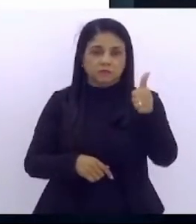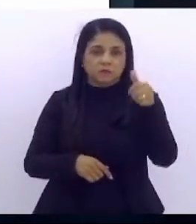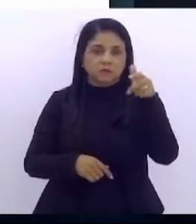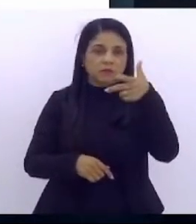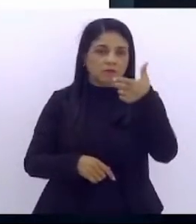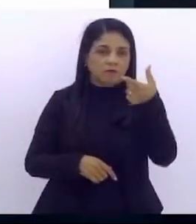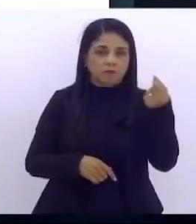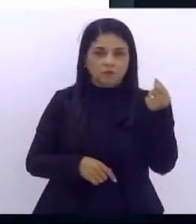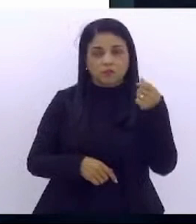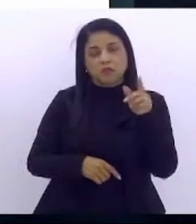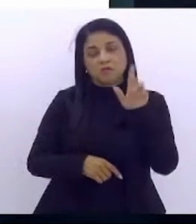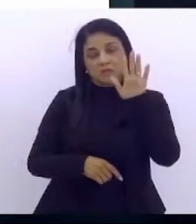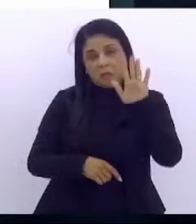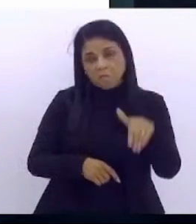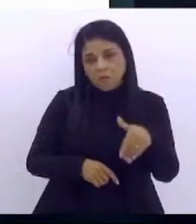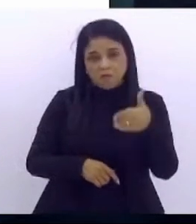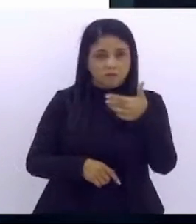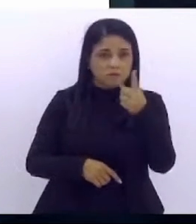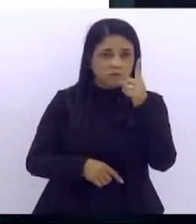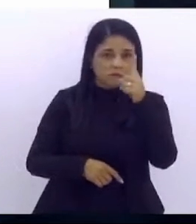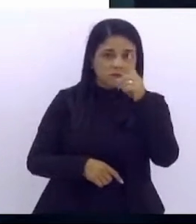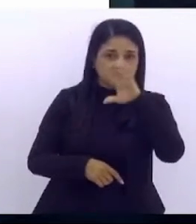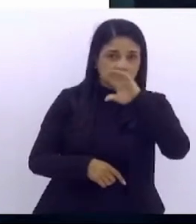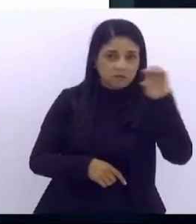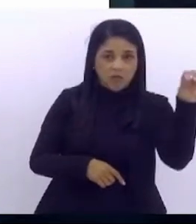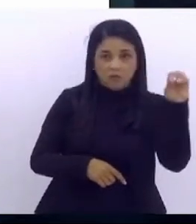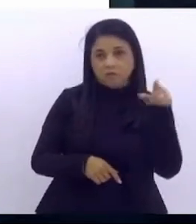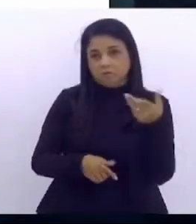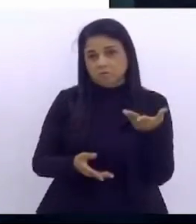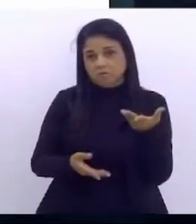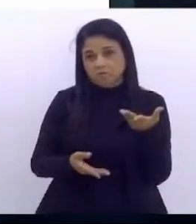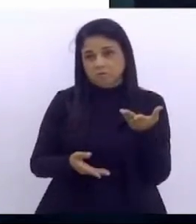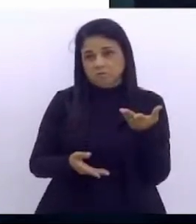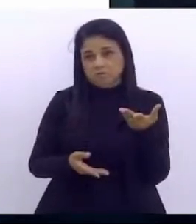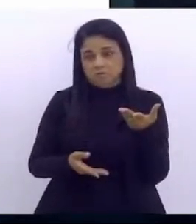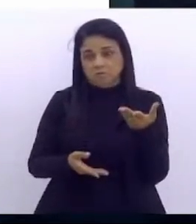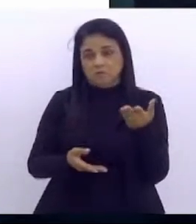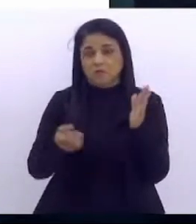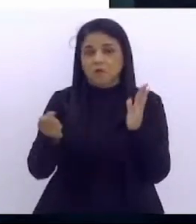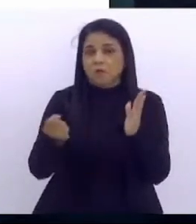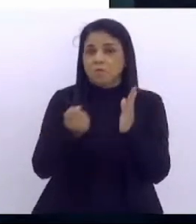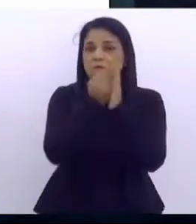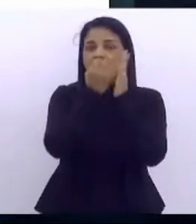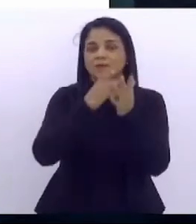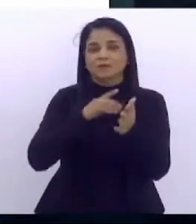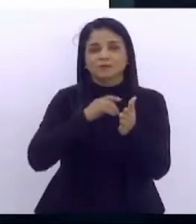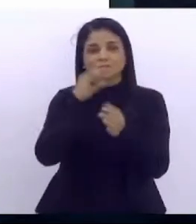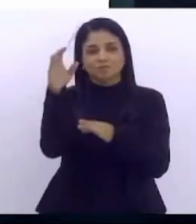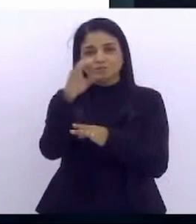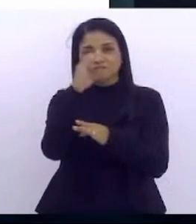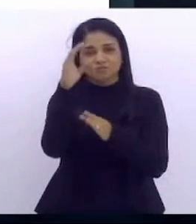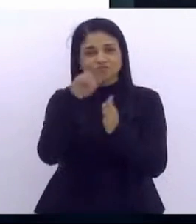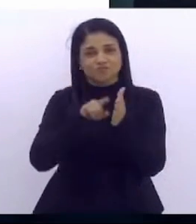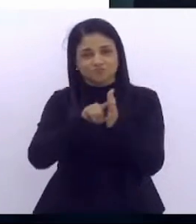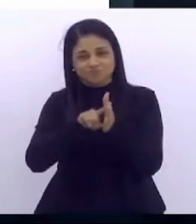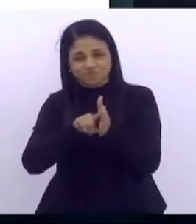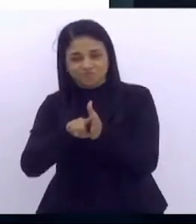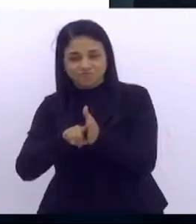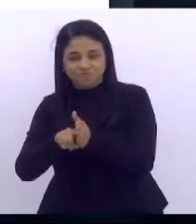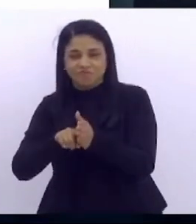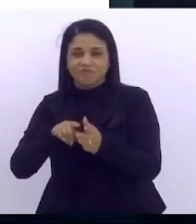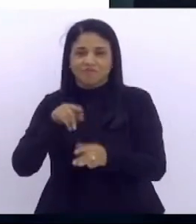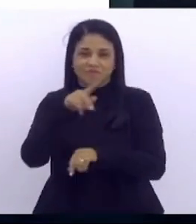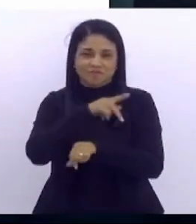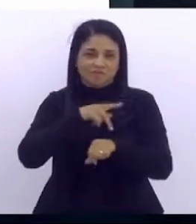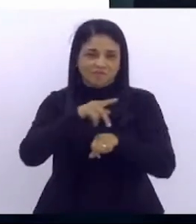Tá? Imagine o impacto que isso daria nas pesquisas internacionais. Né? Tem